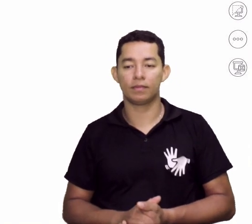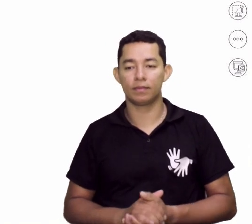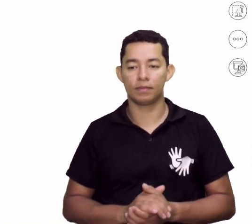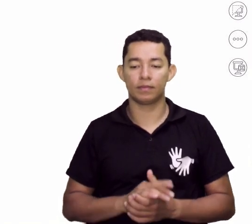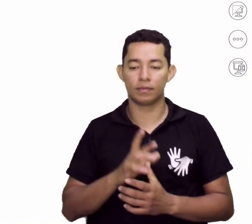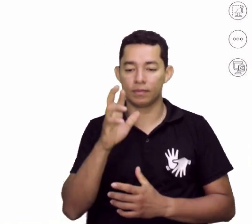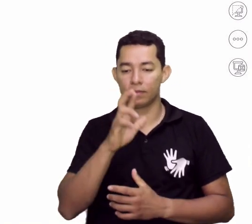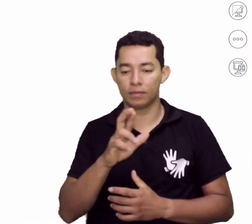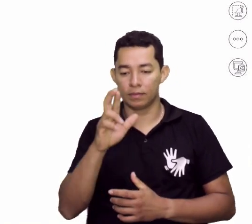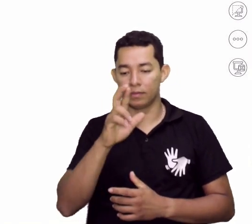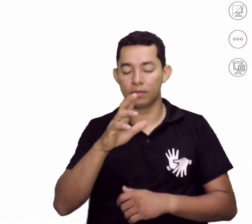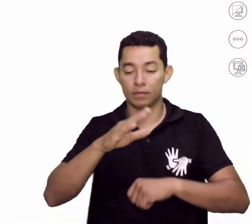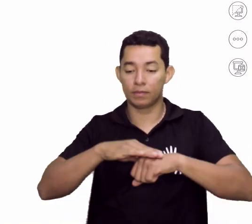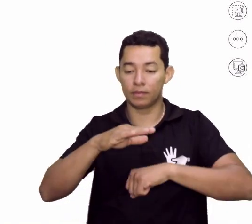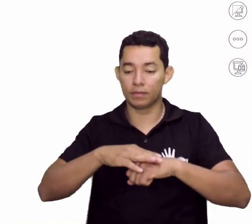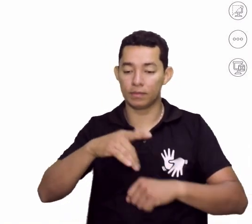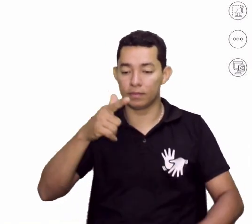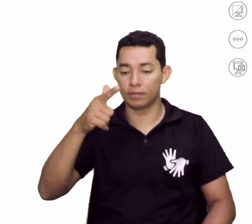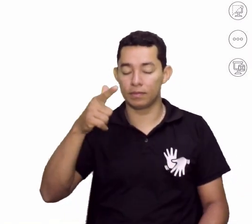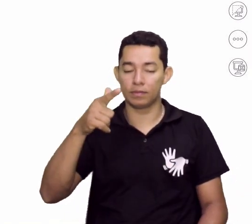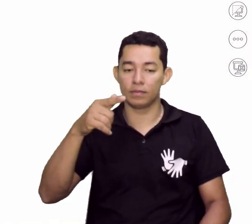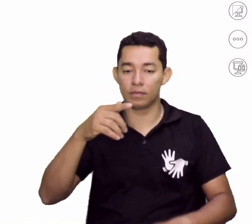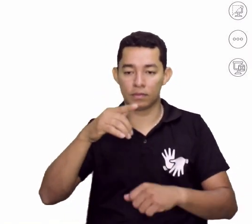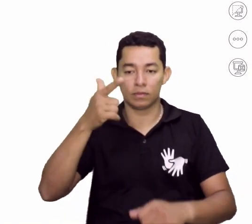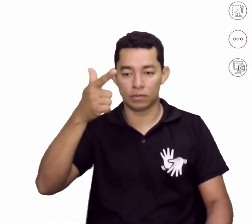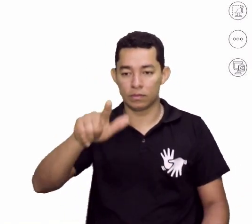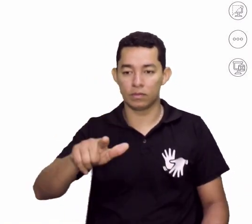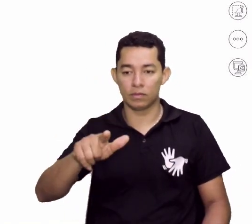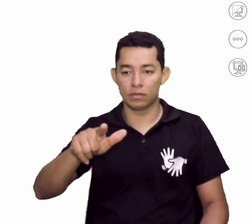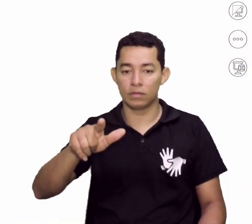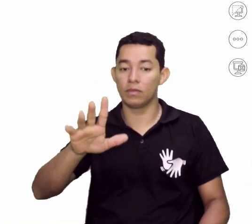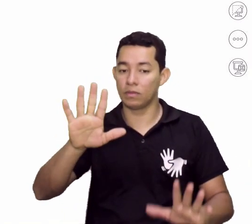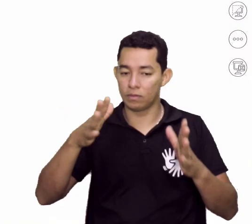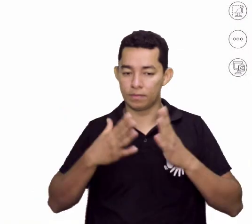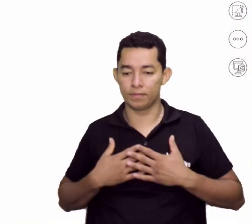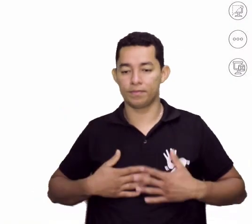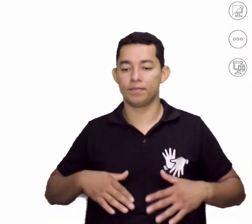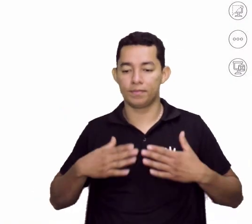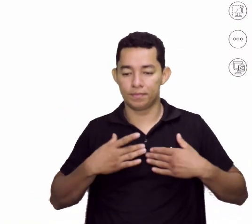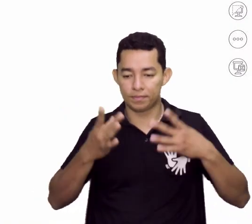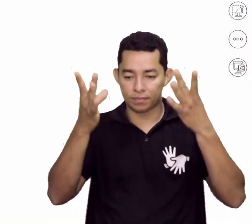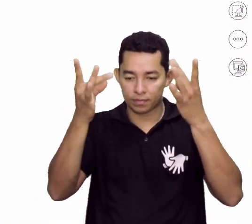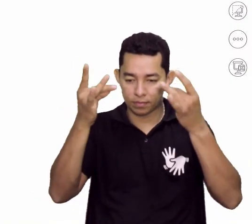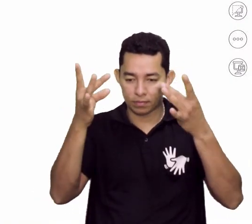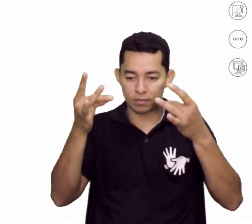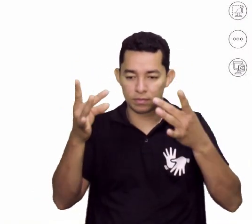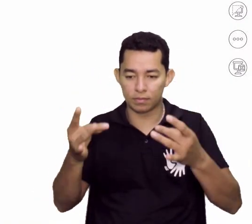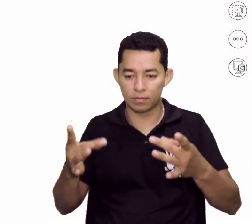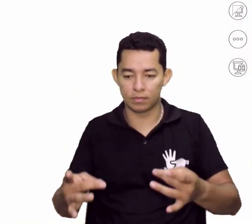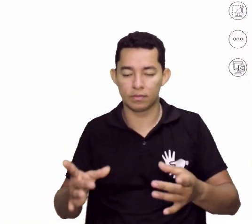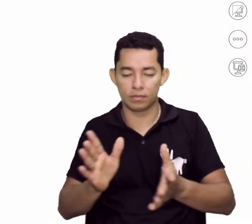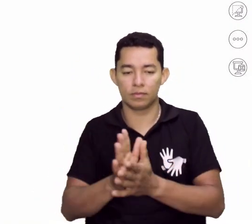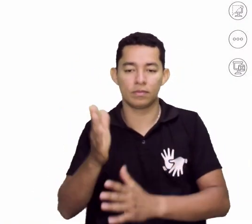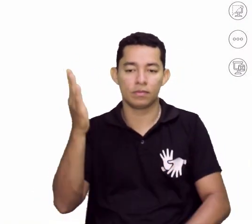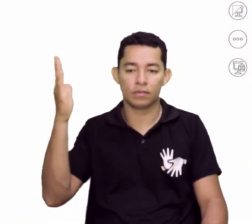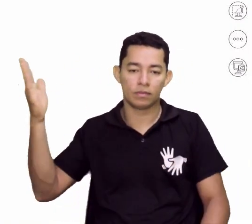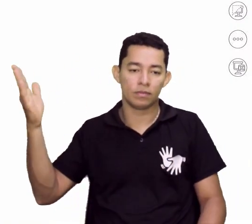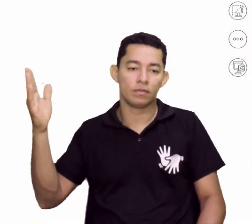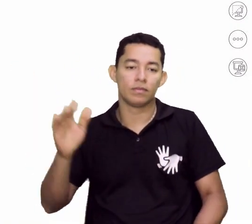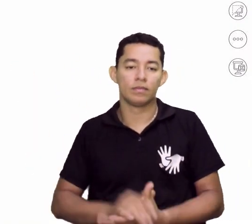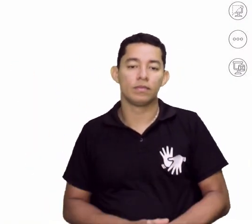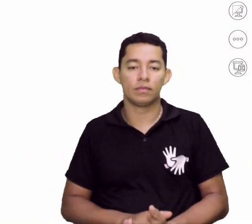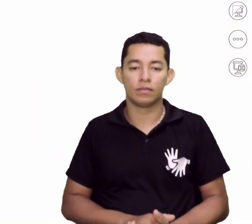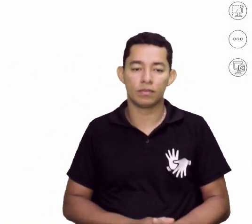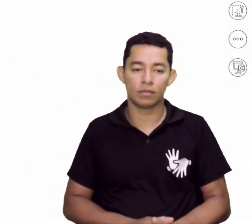Observe, mais uma vez, mais descansado aí, mais detalhado aí, um quadro, a